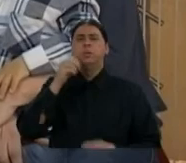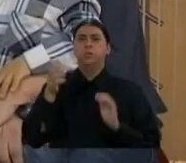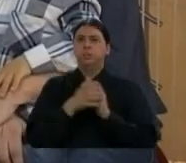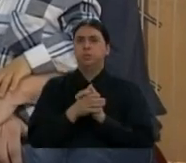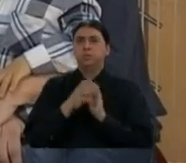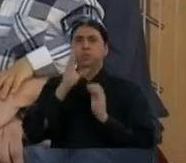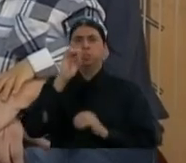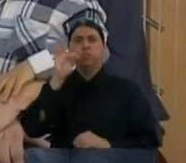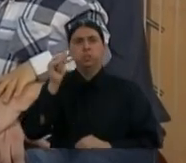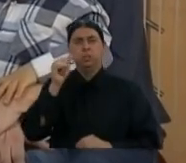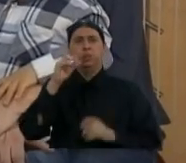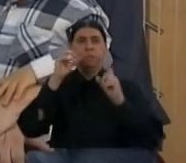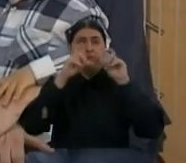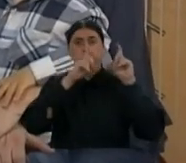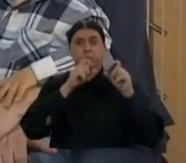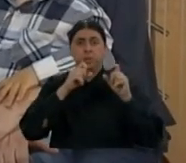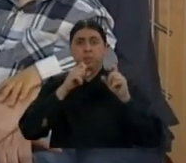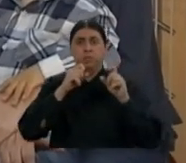celular